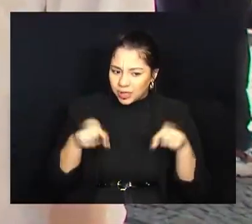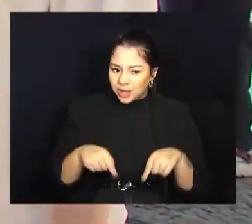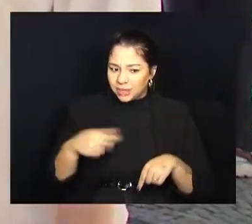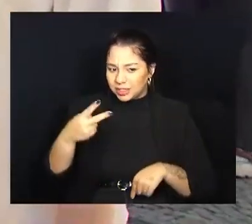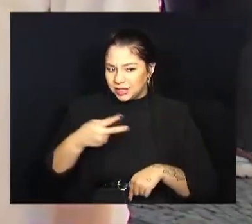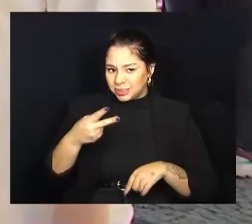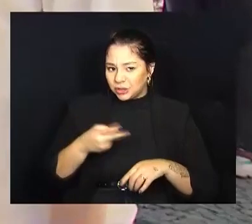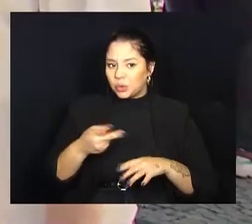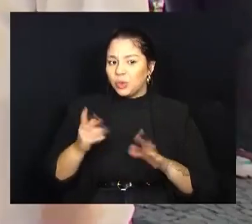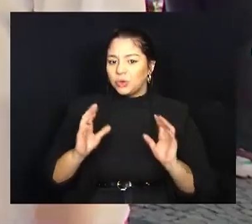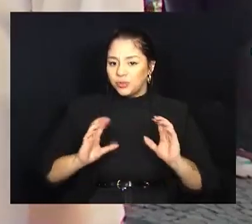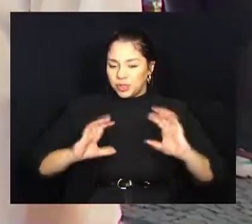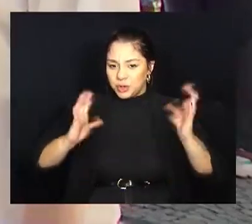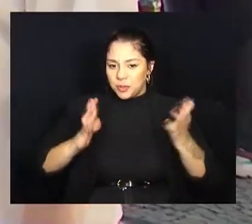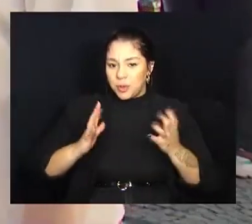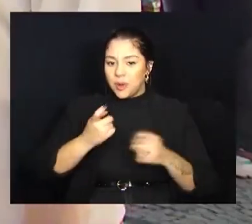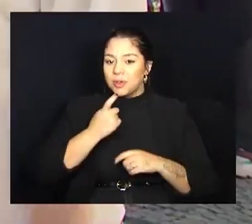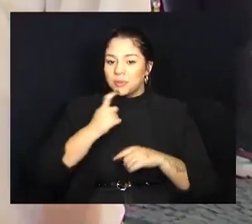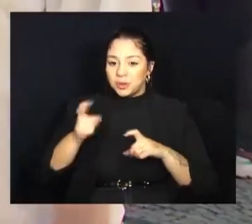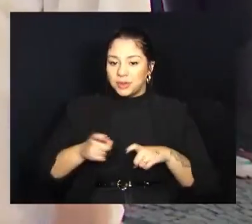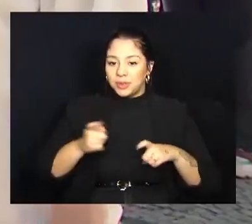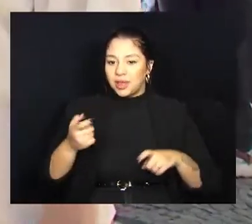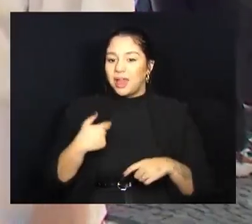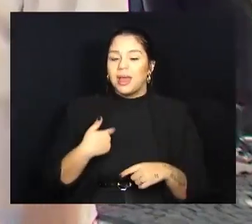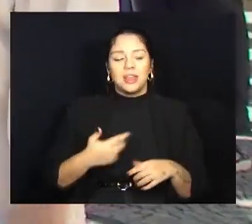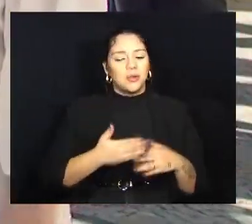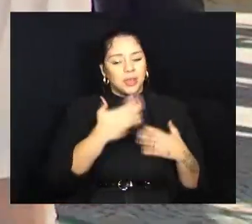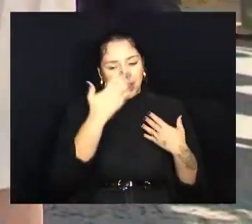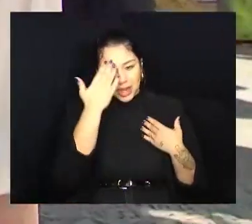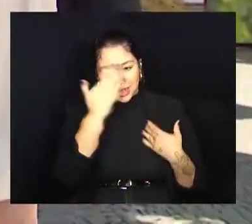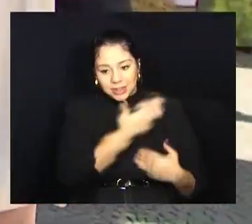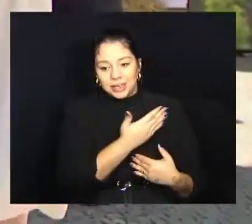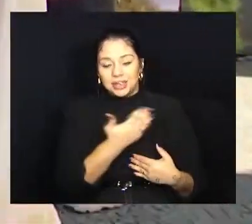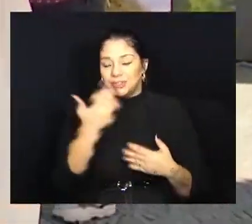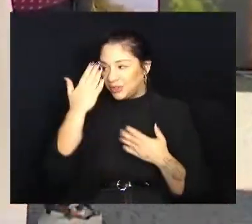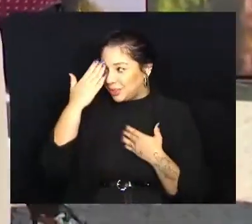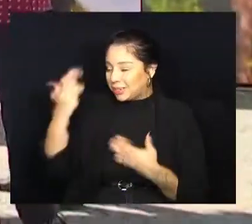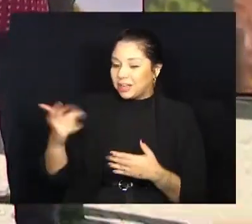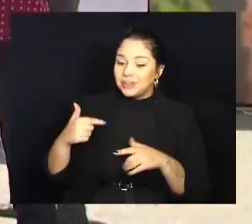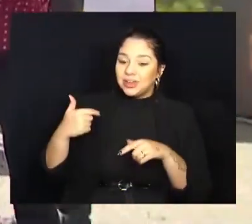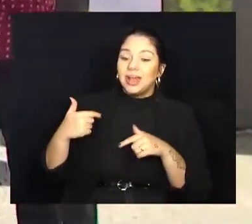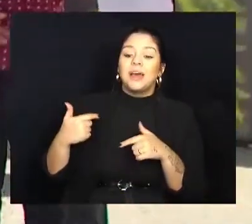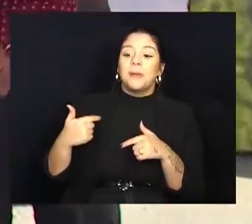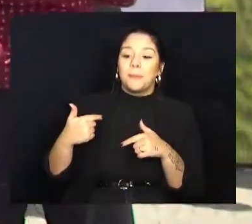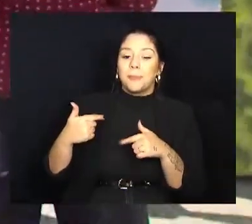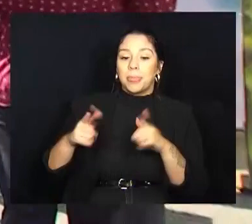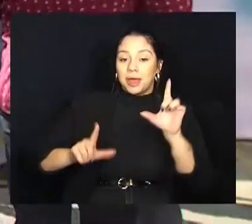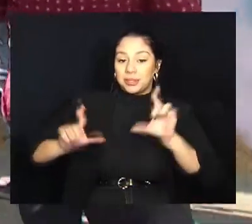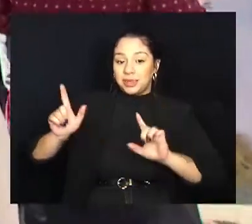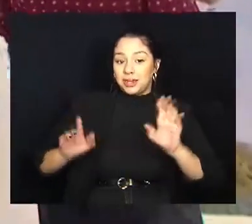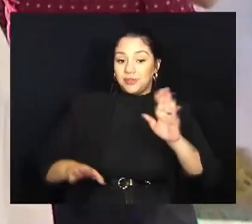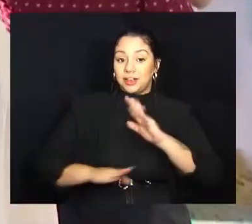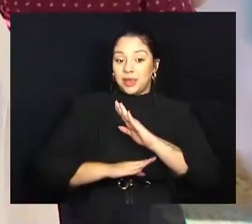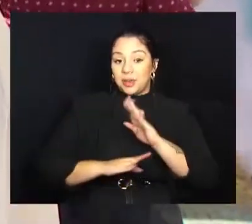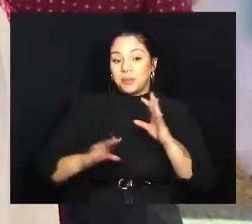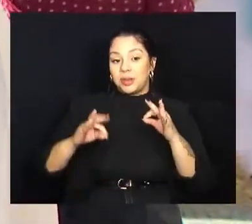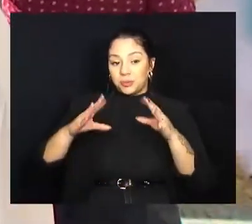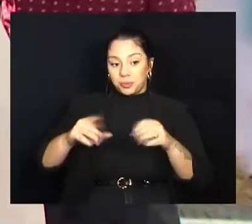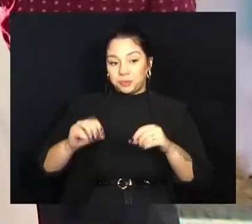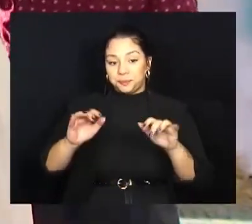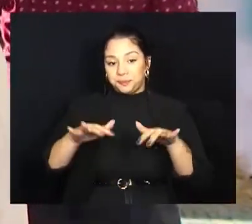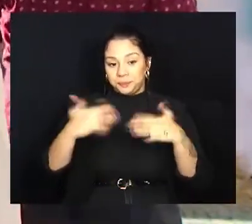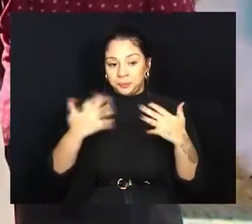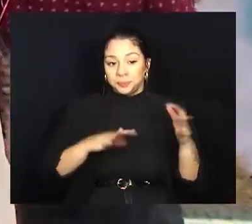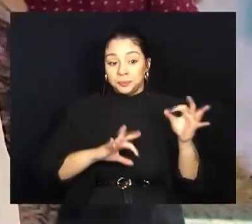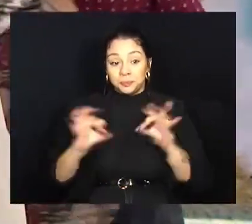Rural, né? Obrigada pelo seu tempo. Eu que agradeço a TV Câmara e cumprimento a todos os telespectadores. Olha, a gente está